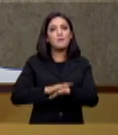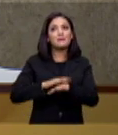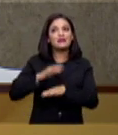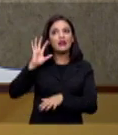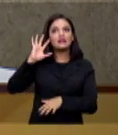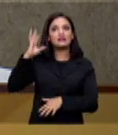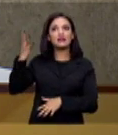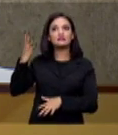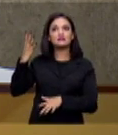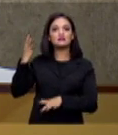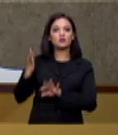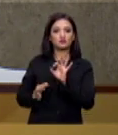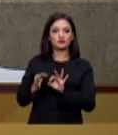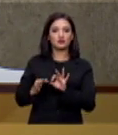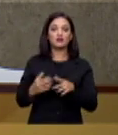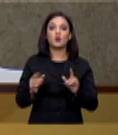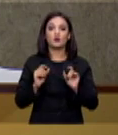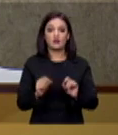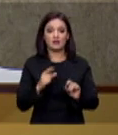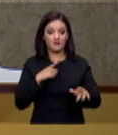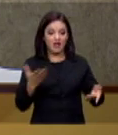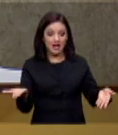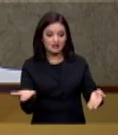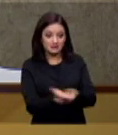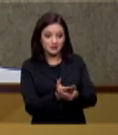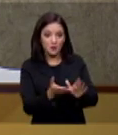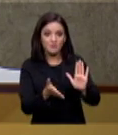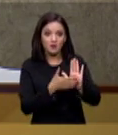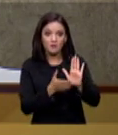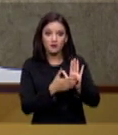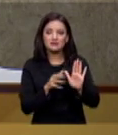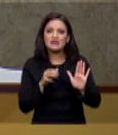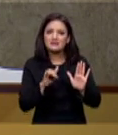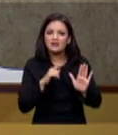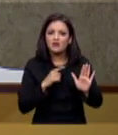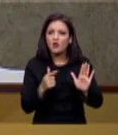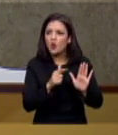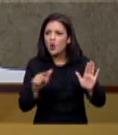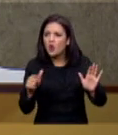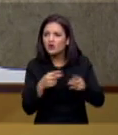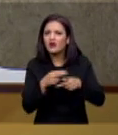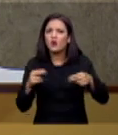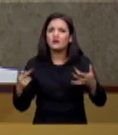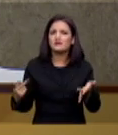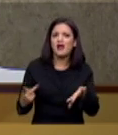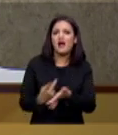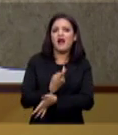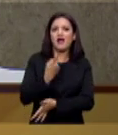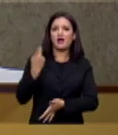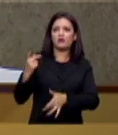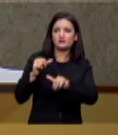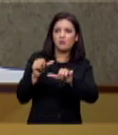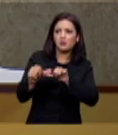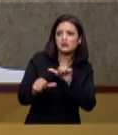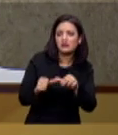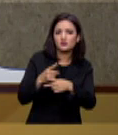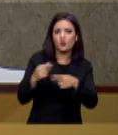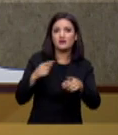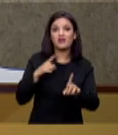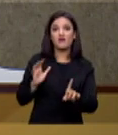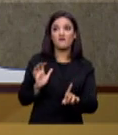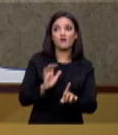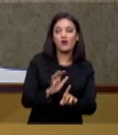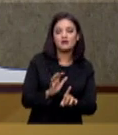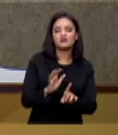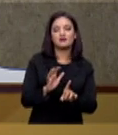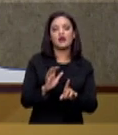depois da propositura da ação, algum fato constitutivo, quantificativo ou extintivo do direito influir no julgamento do